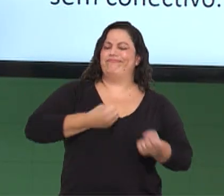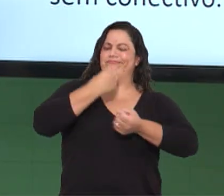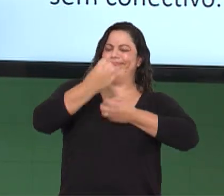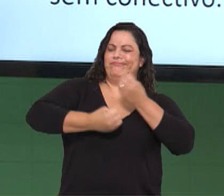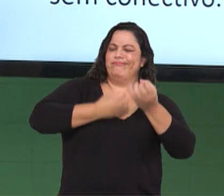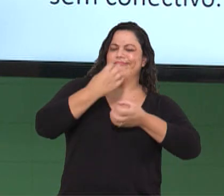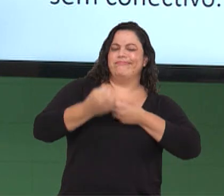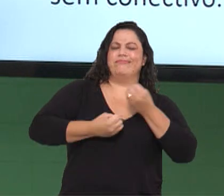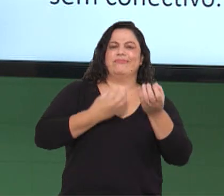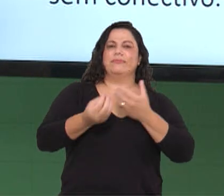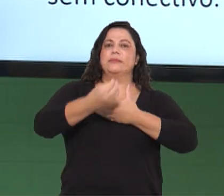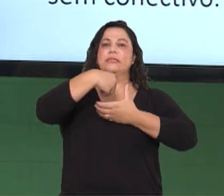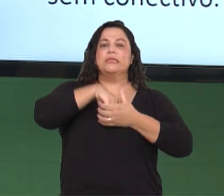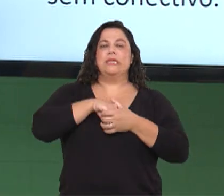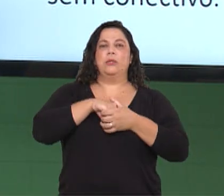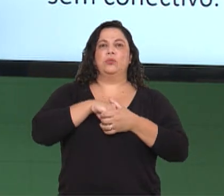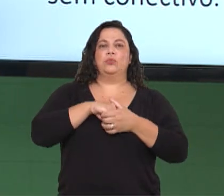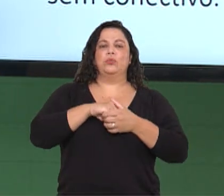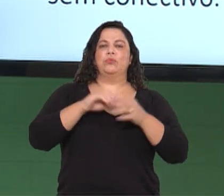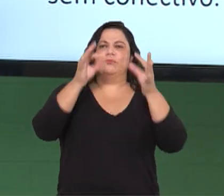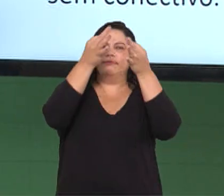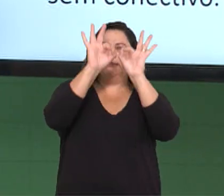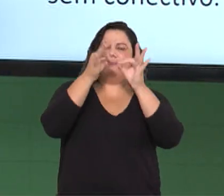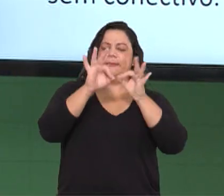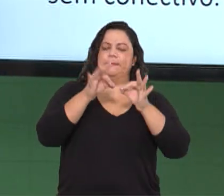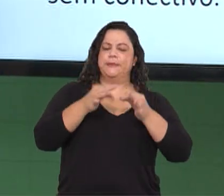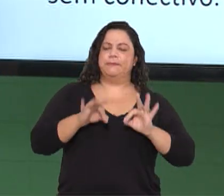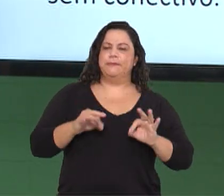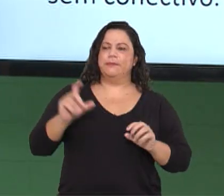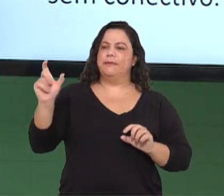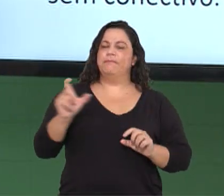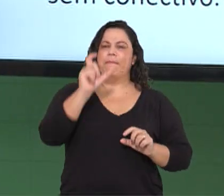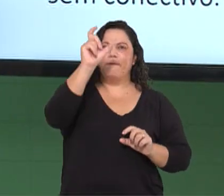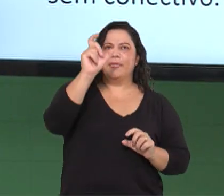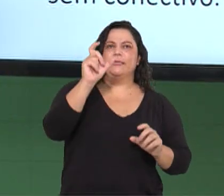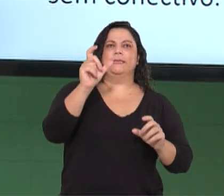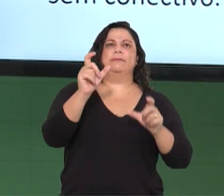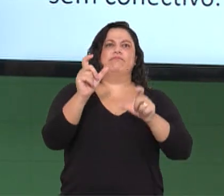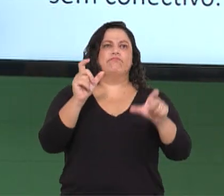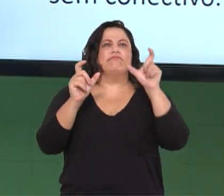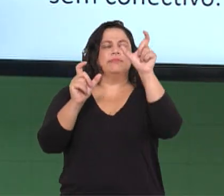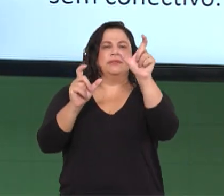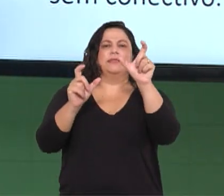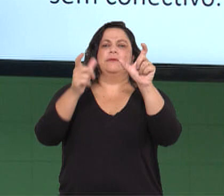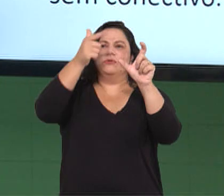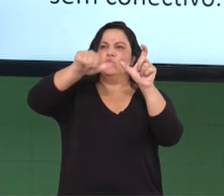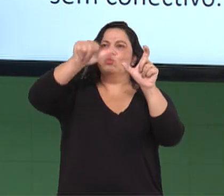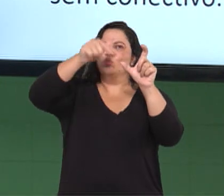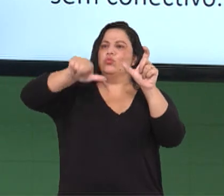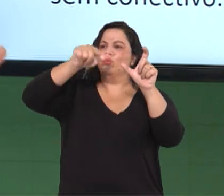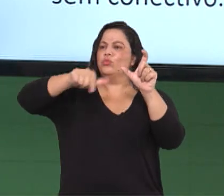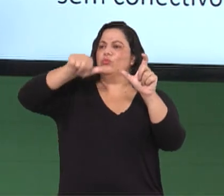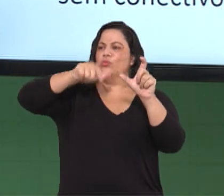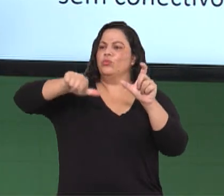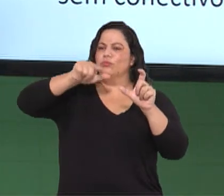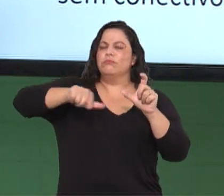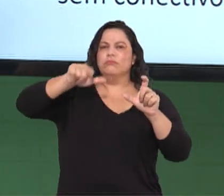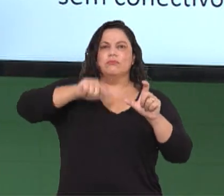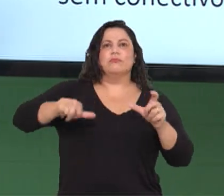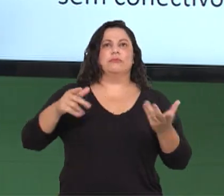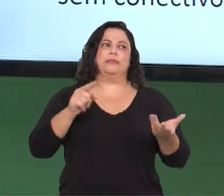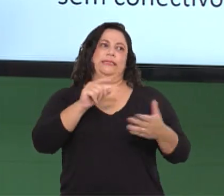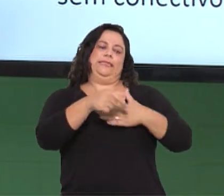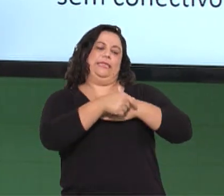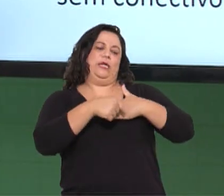ou expressões presentes ali no meu poema. Isso é feito com a intenção. Não é porque o autor